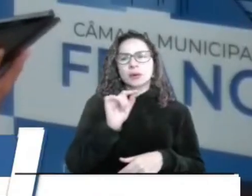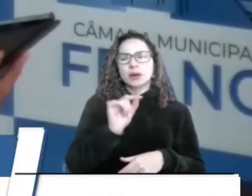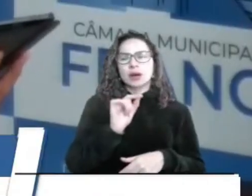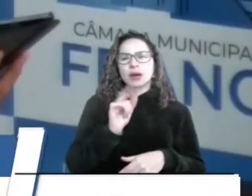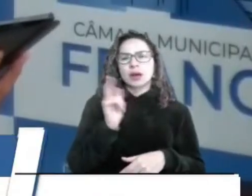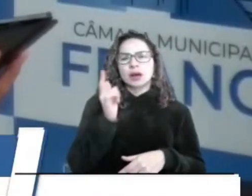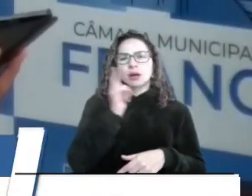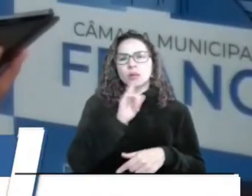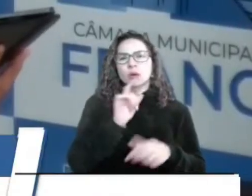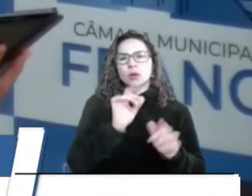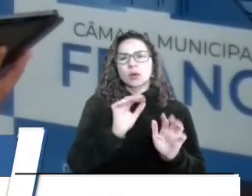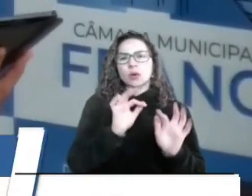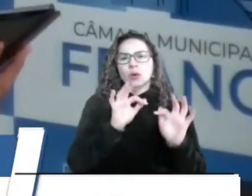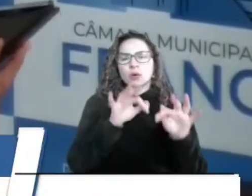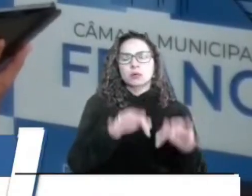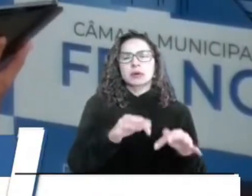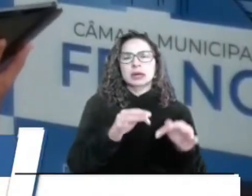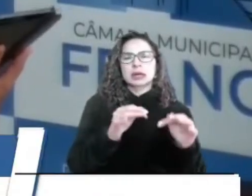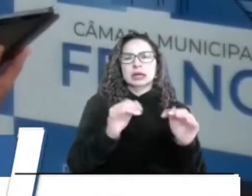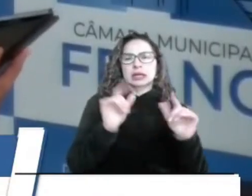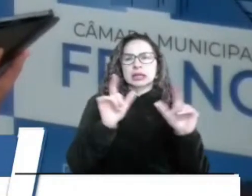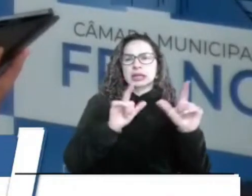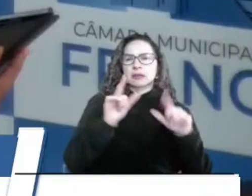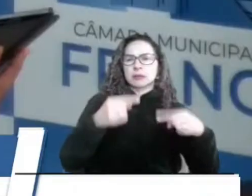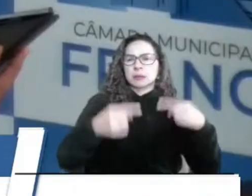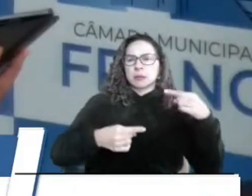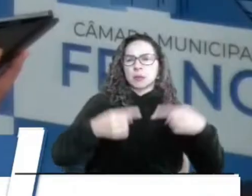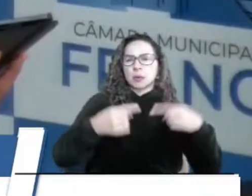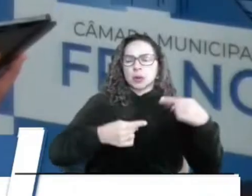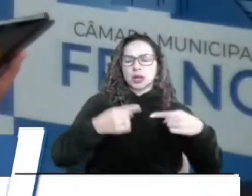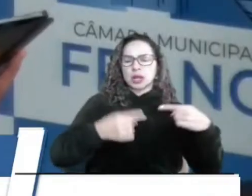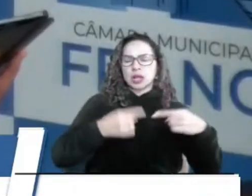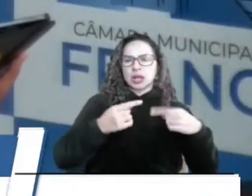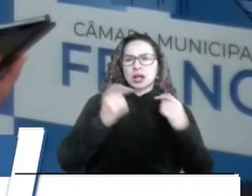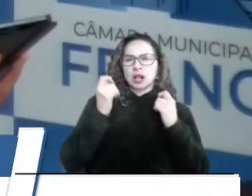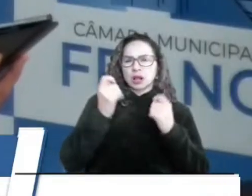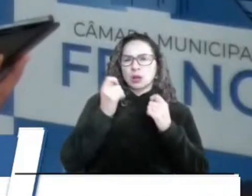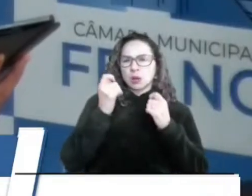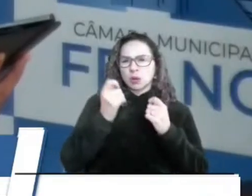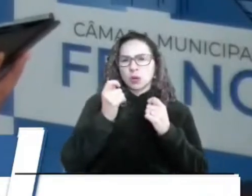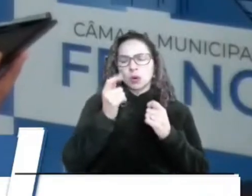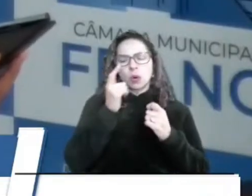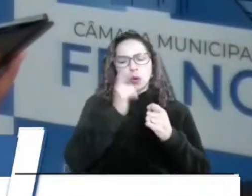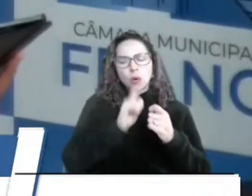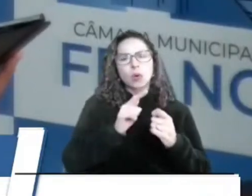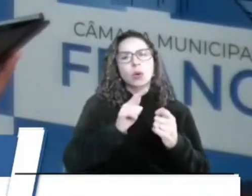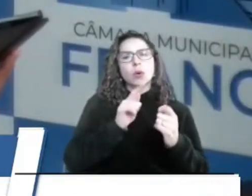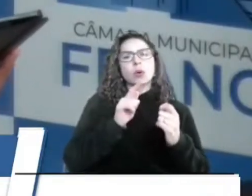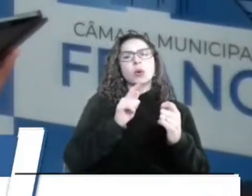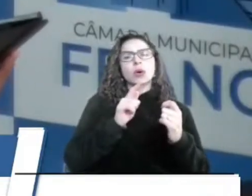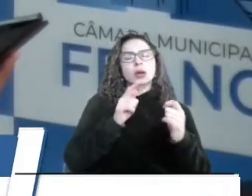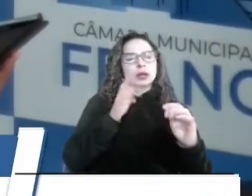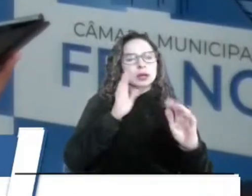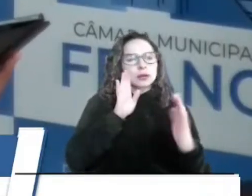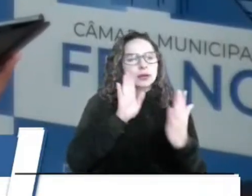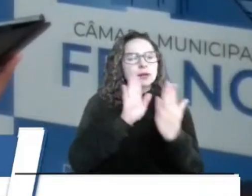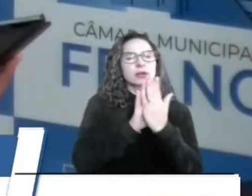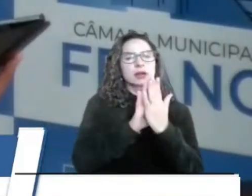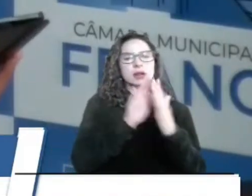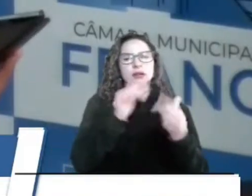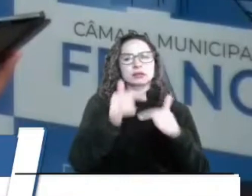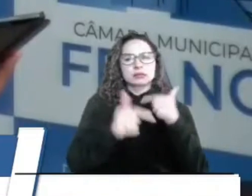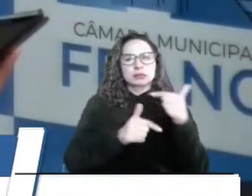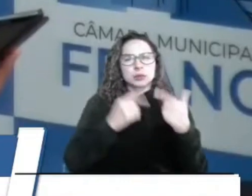do sensacionalismo político. Ir para a porta das unidades e atacar os